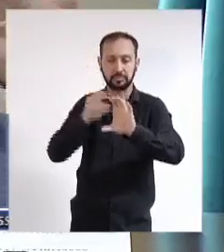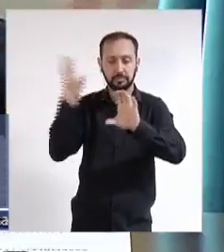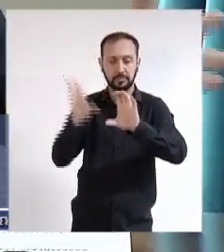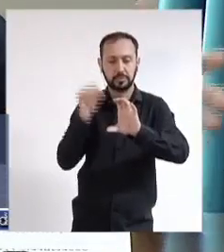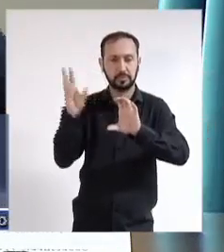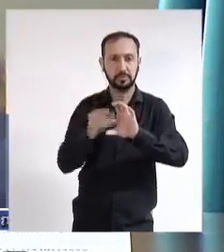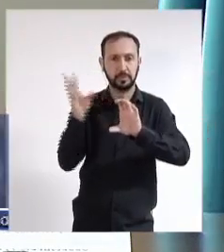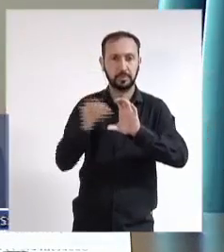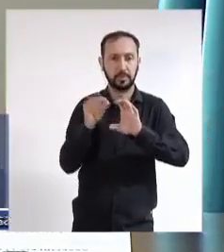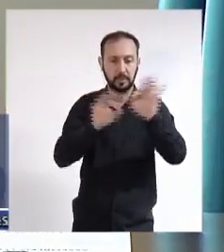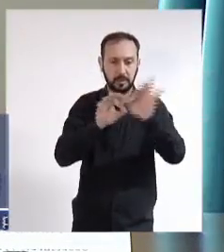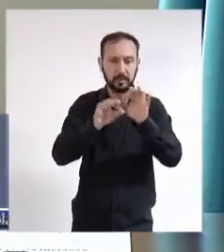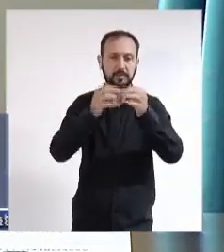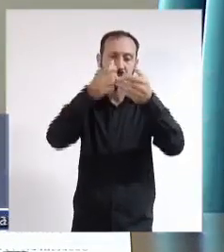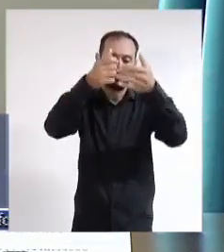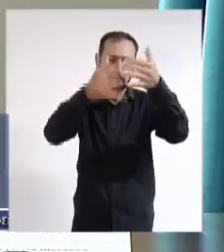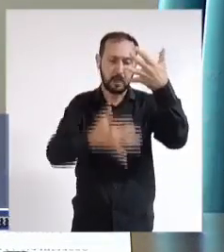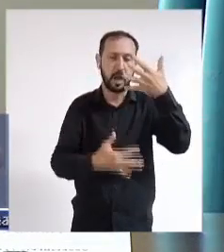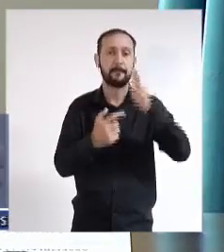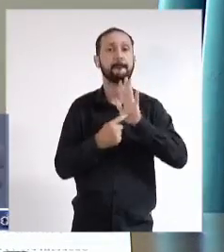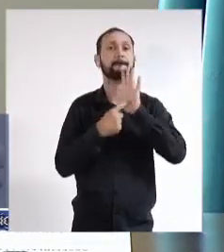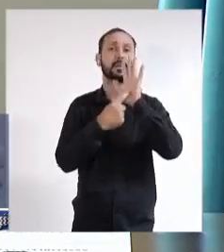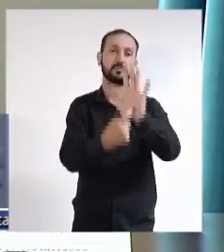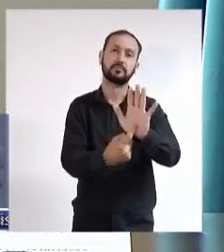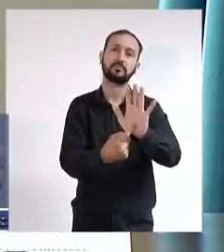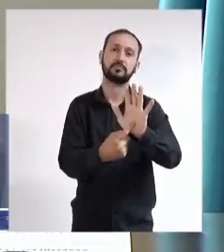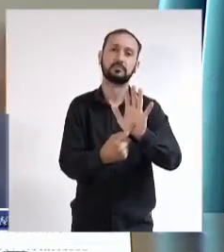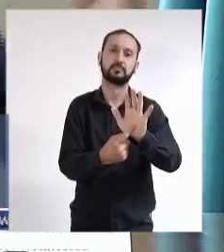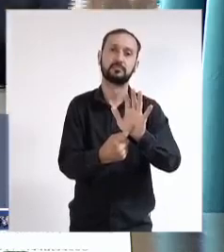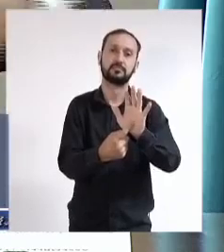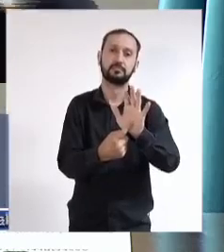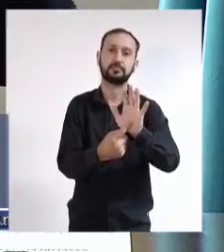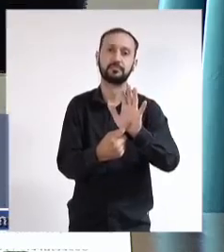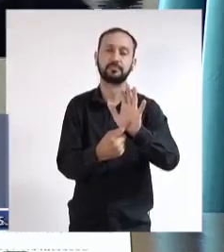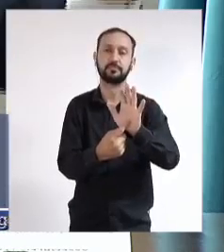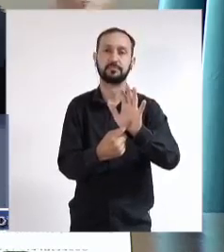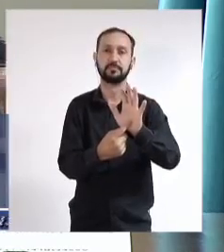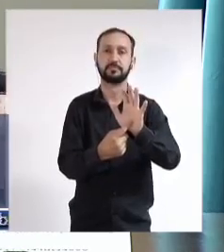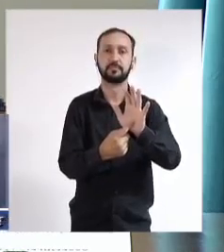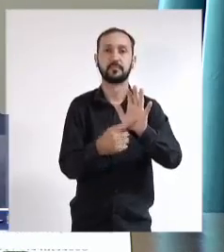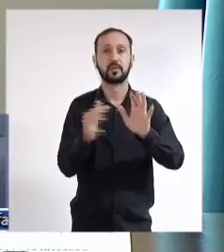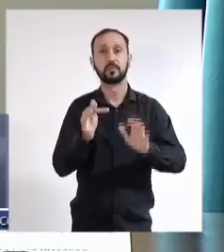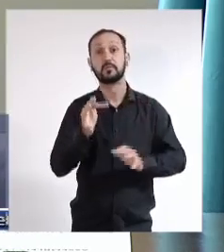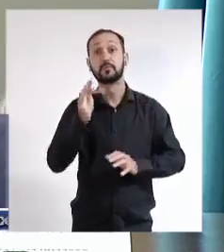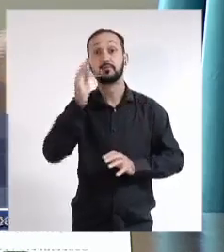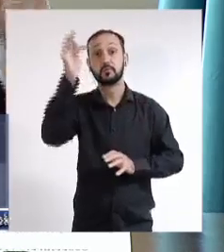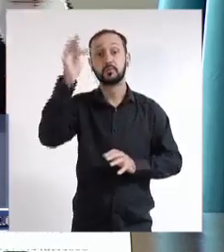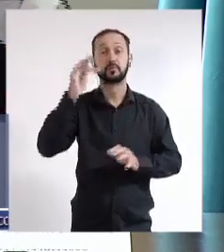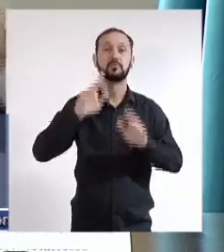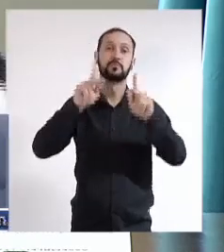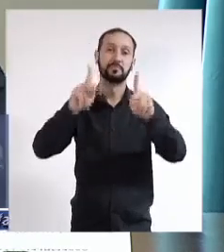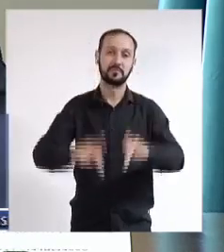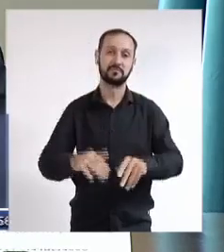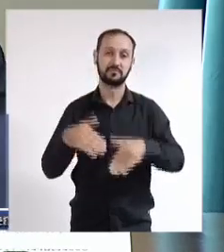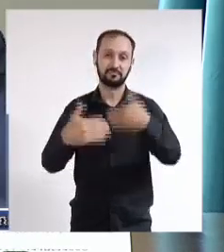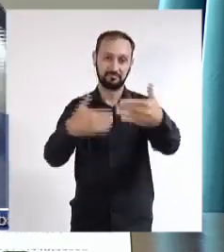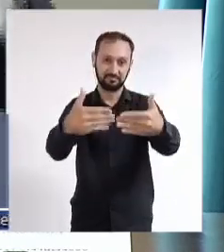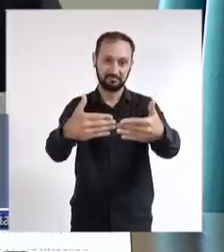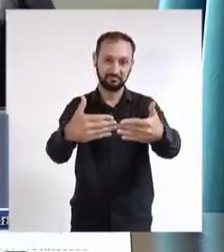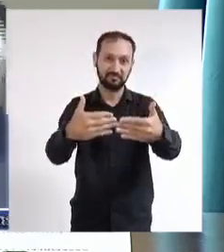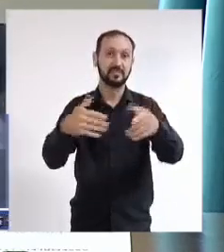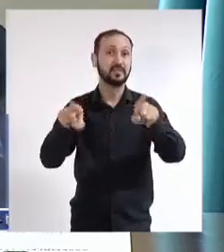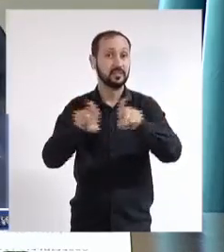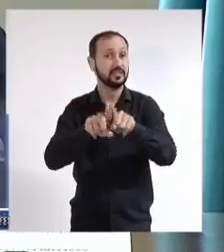poder é apresentar é para as futuras gerações e de fato